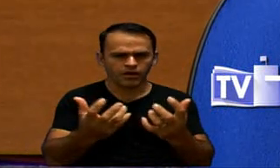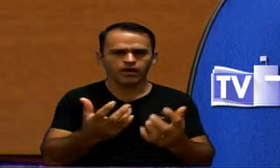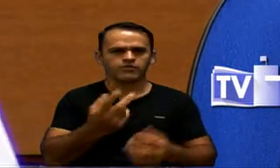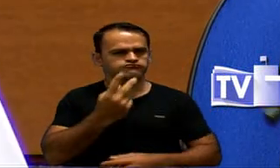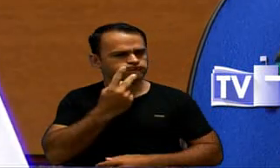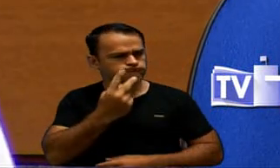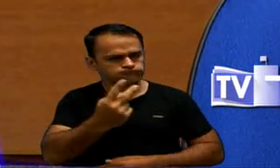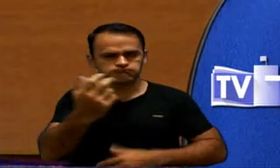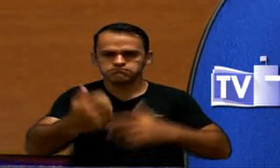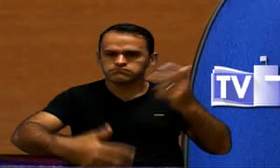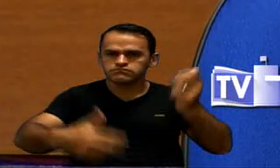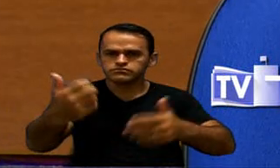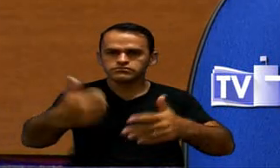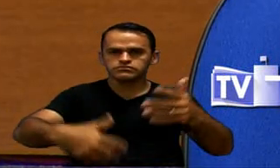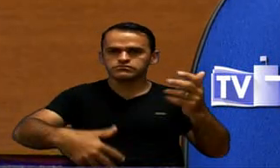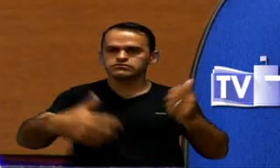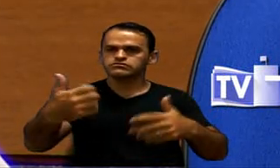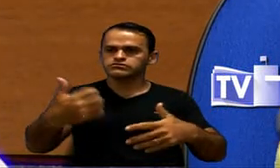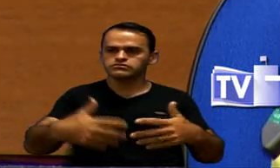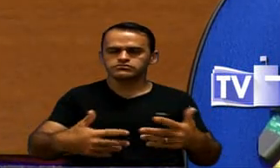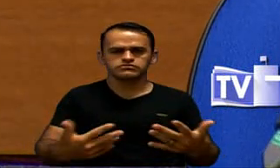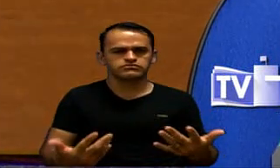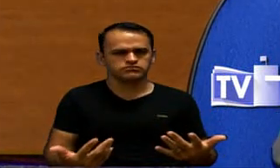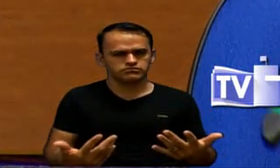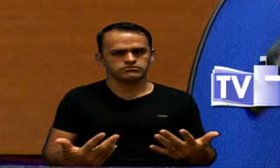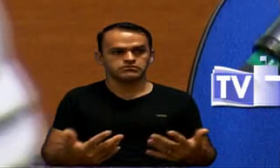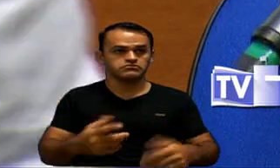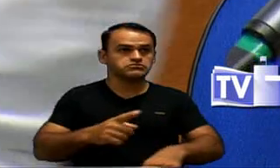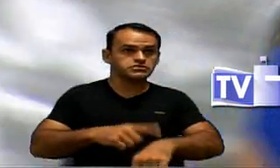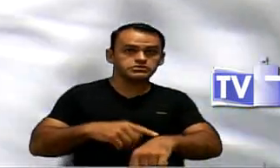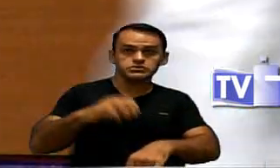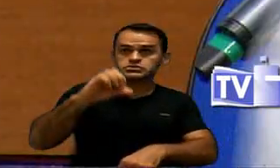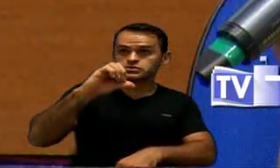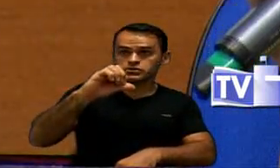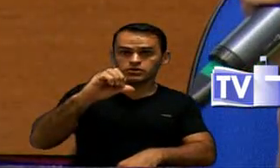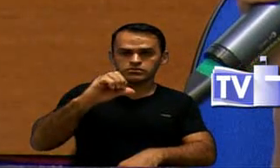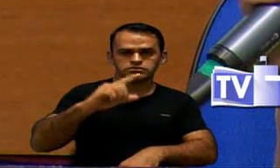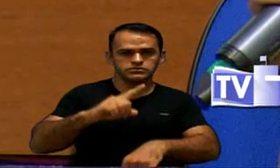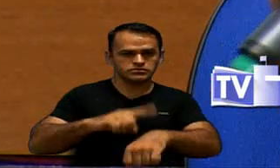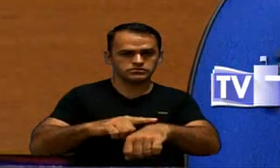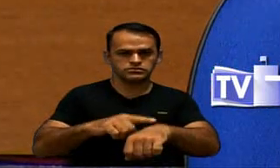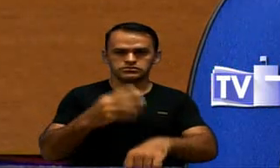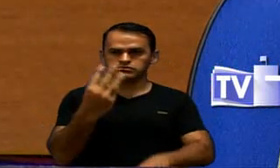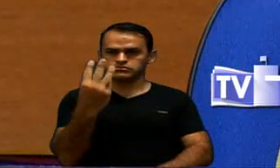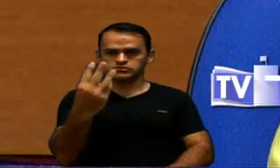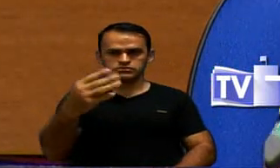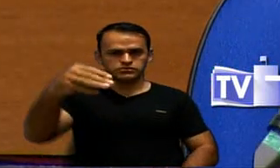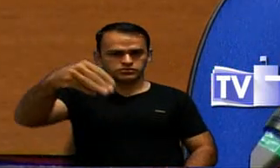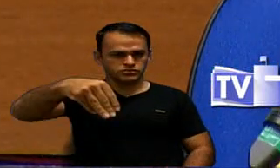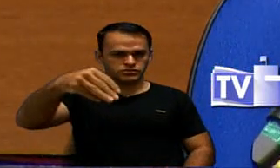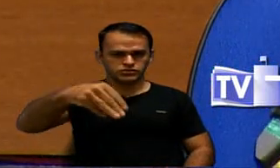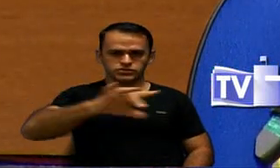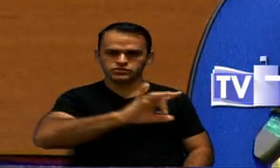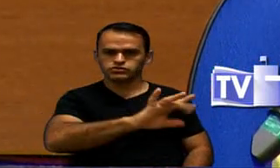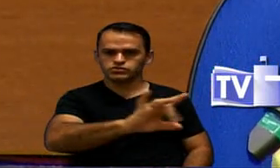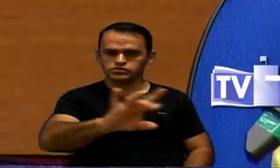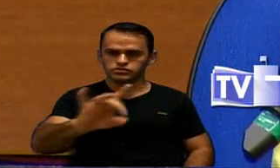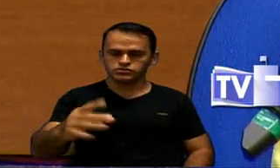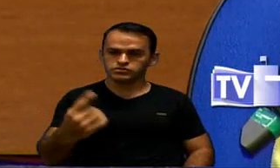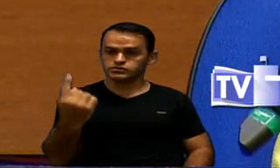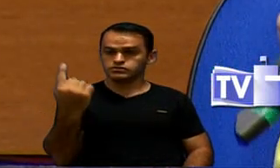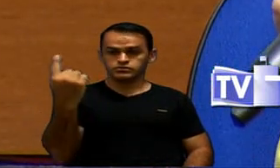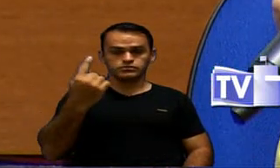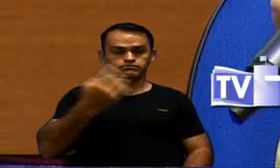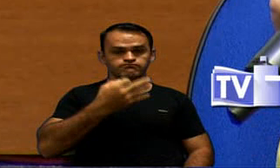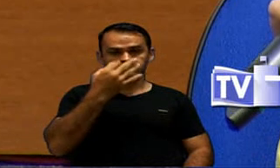falar, né, nós estamos aí, agora são 9 horas, nós vamos dar um tempo de 3 minutos para cada fala. A primeira a falar